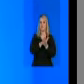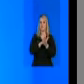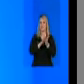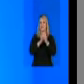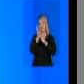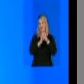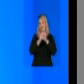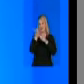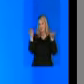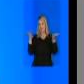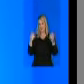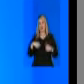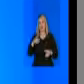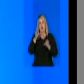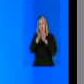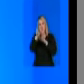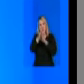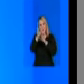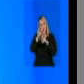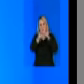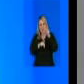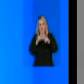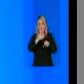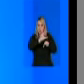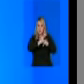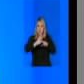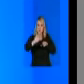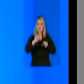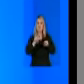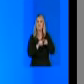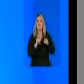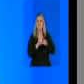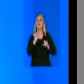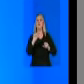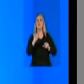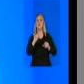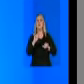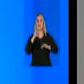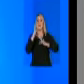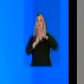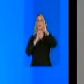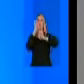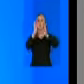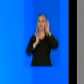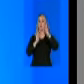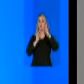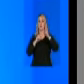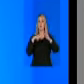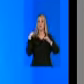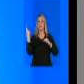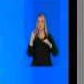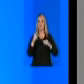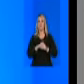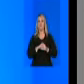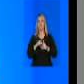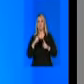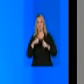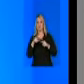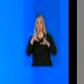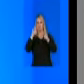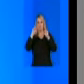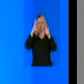a população e investindo, que é o que nós vamos fazer, efetivamente na tecnologia dos nossos sinais. Não é possível